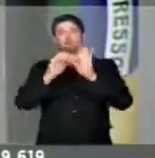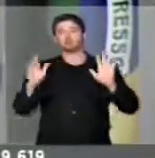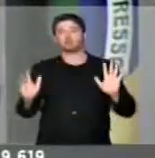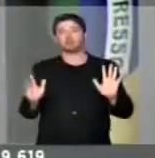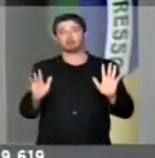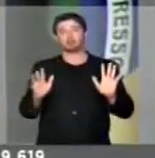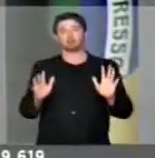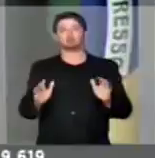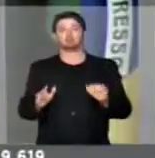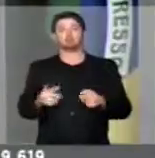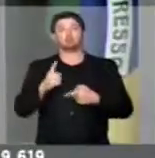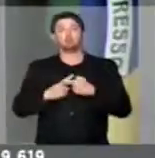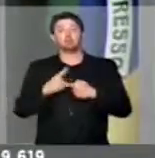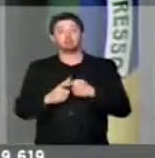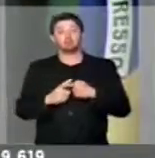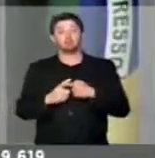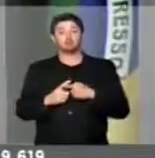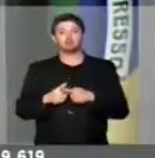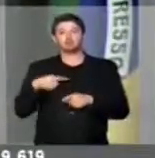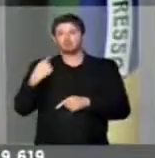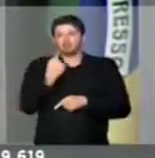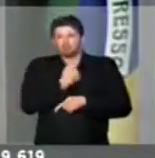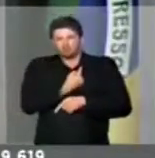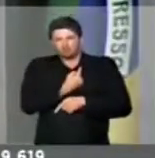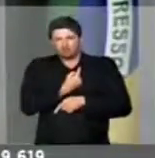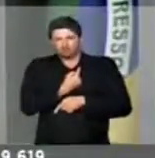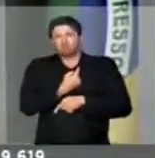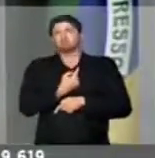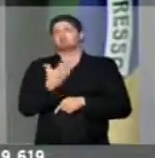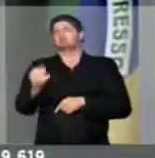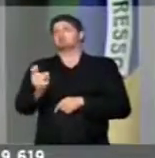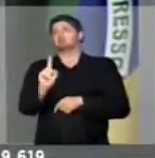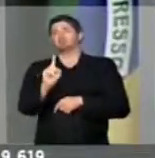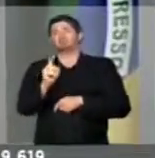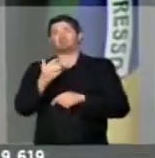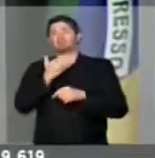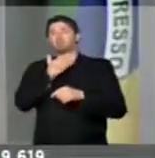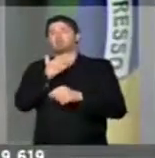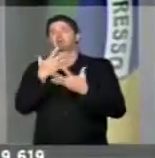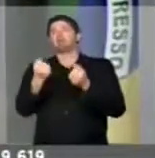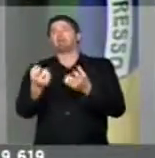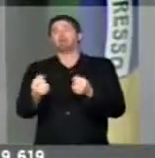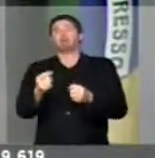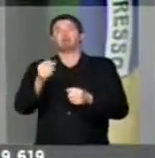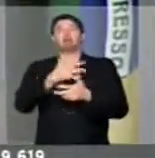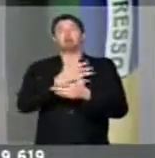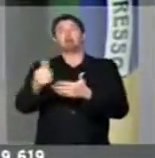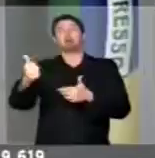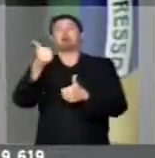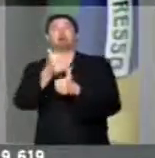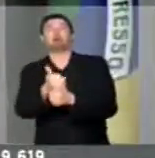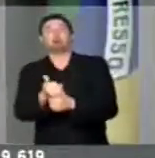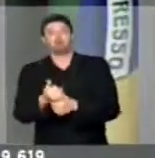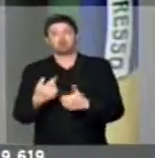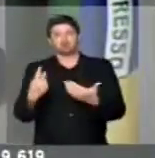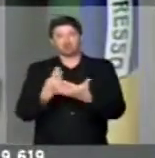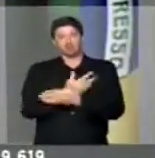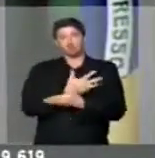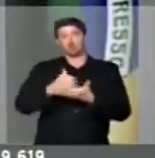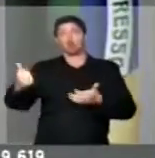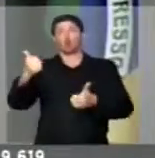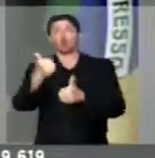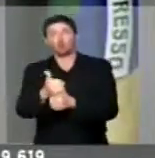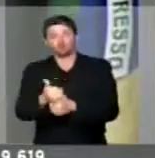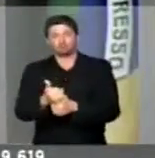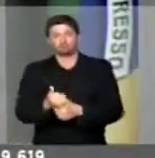dia é histórico porque nós não vamos mais entrar nessa conversa de que é golpe, que está acontecendo um